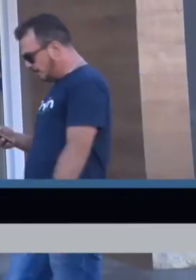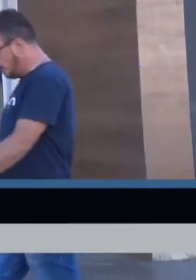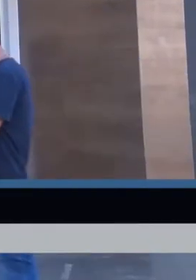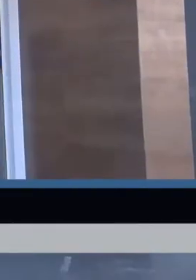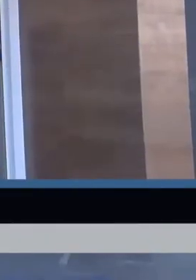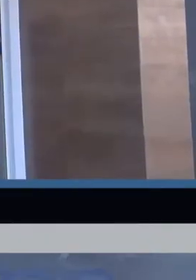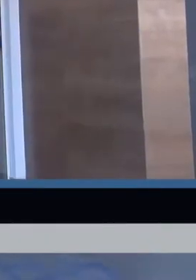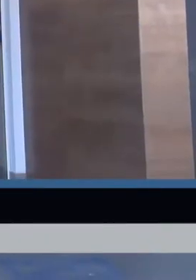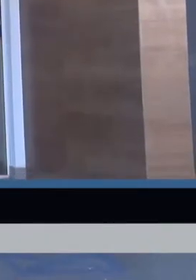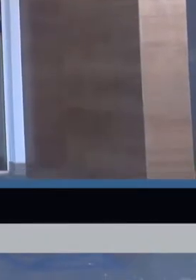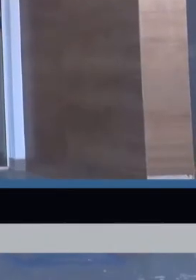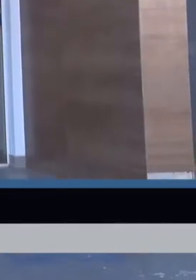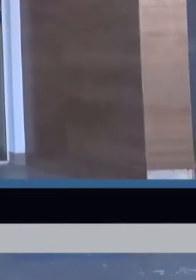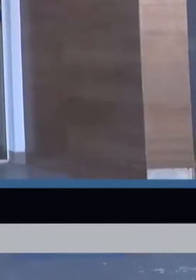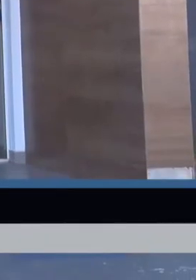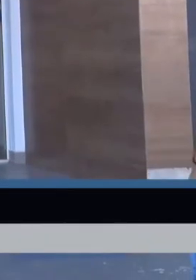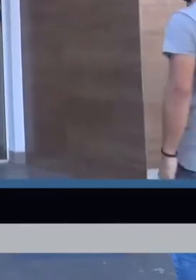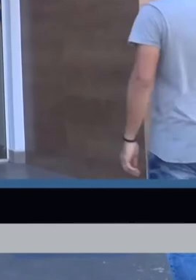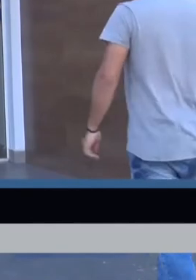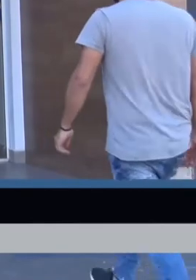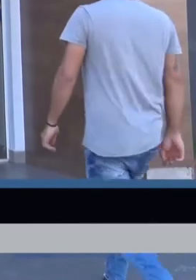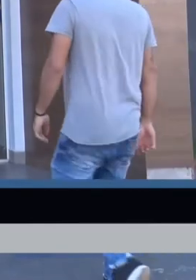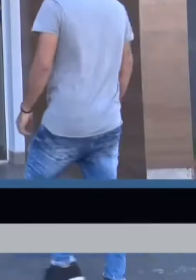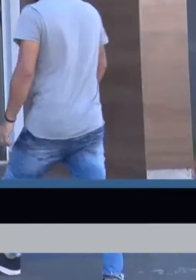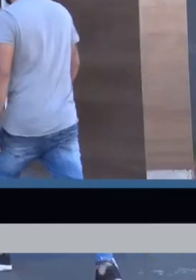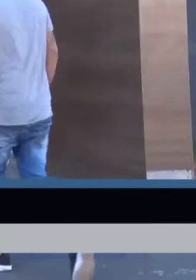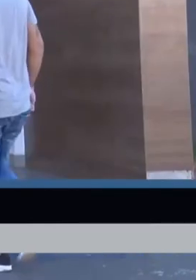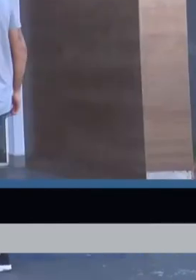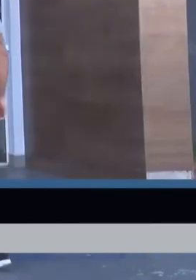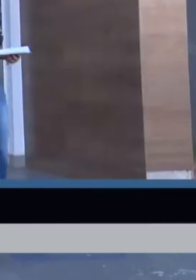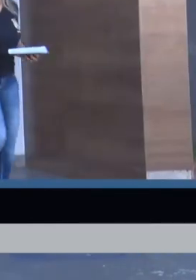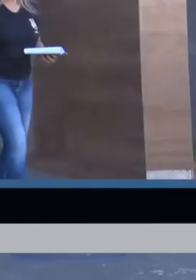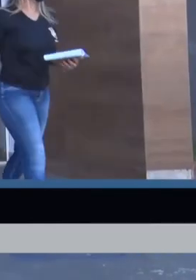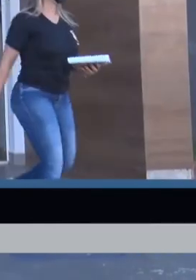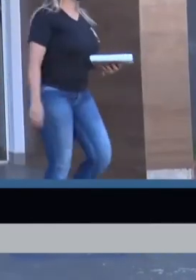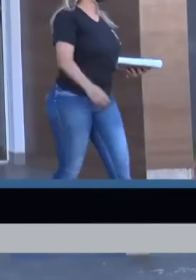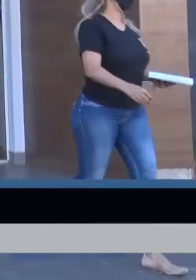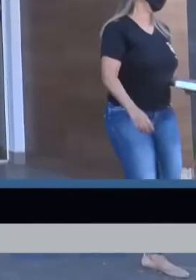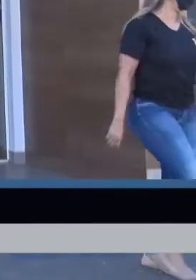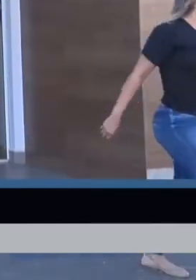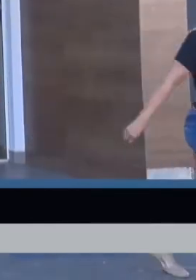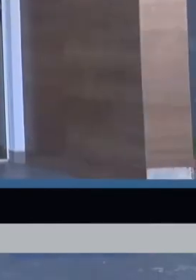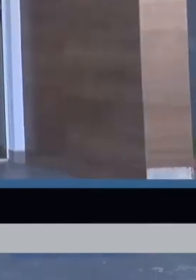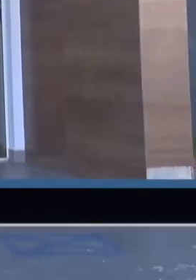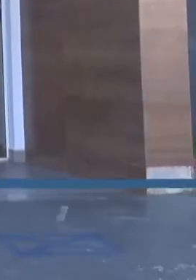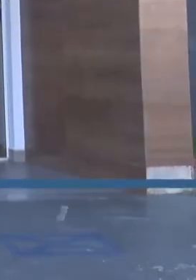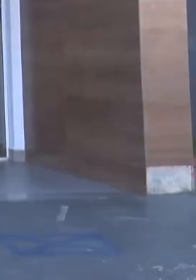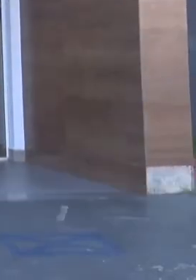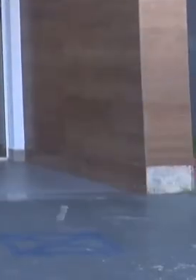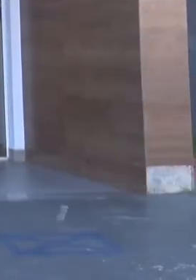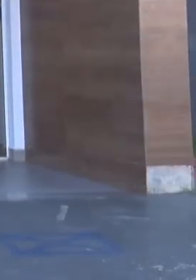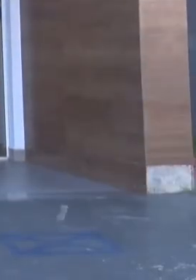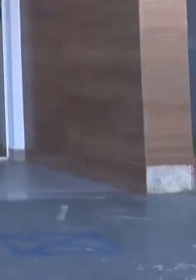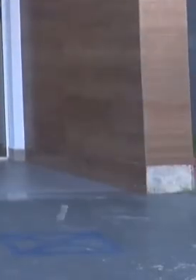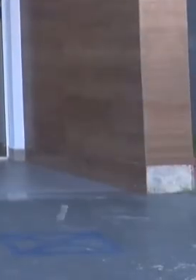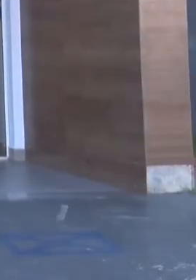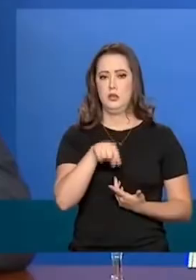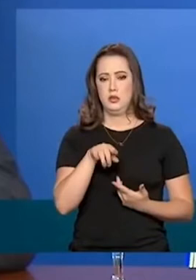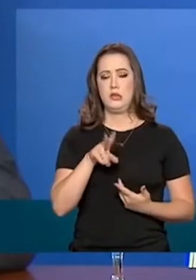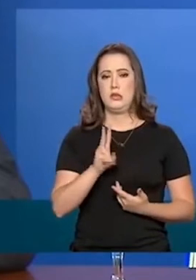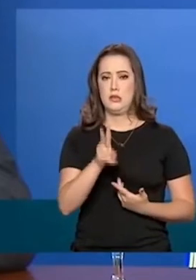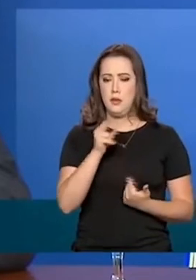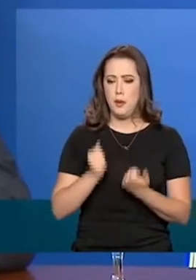fim também do auxílio emergencial, que tem o último pagamento depositado aos beneficiários neste mês de